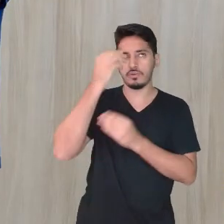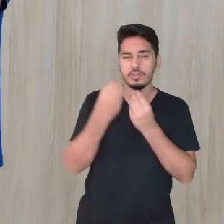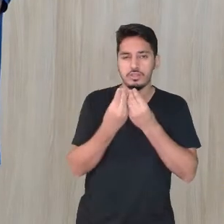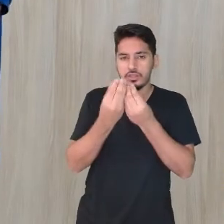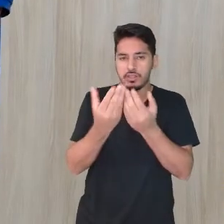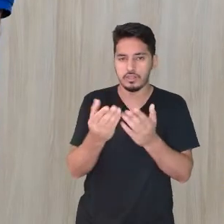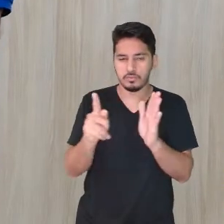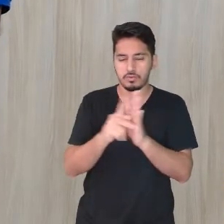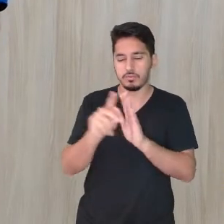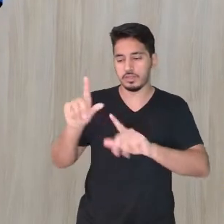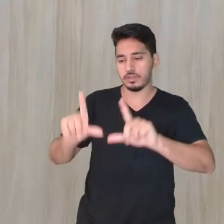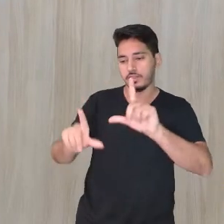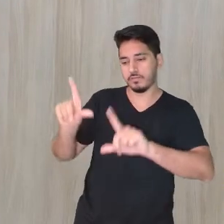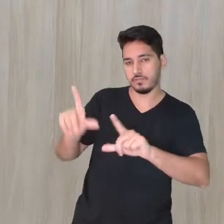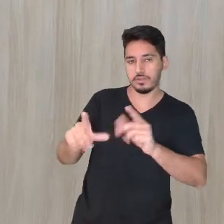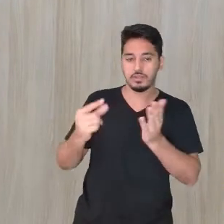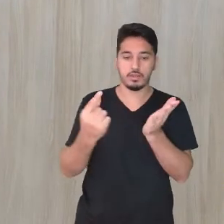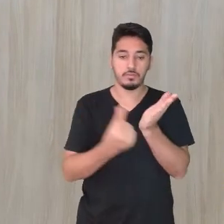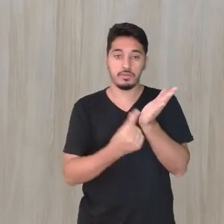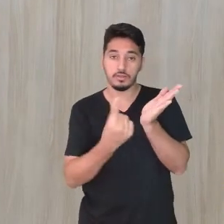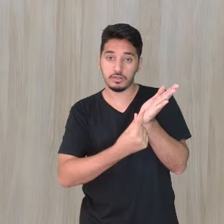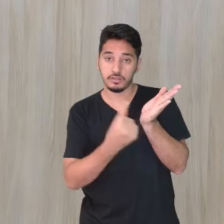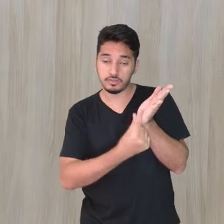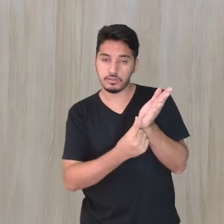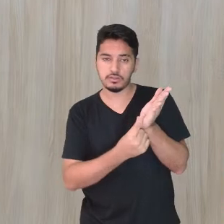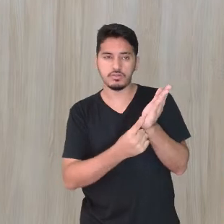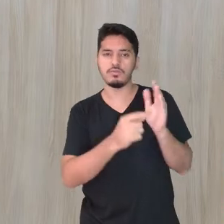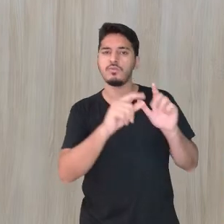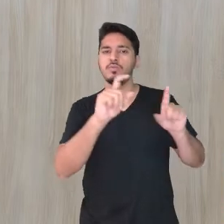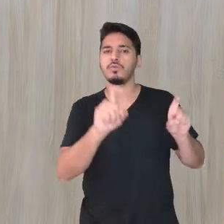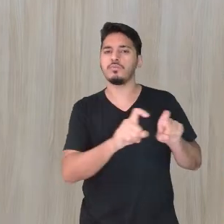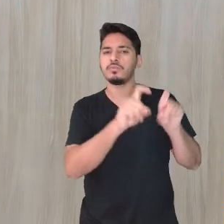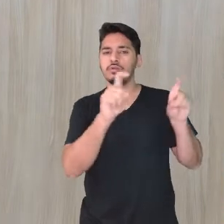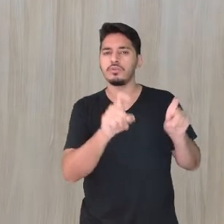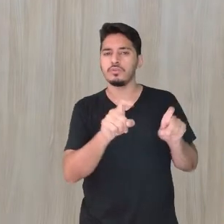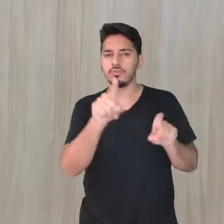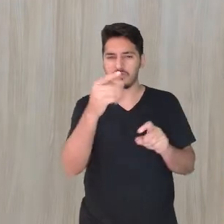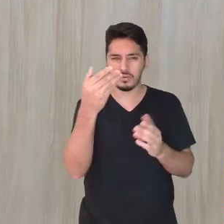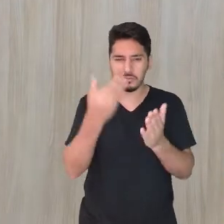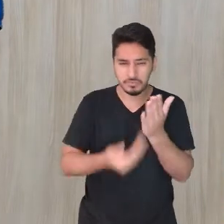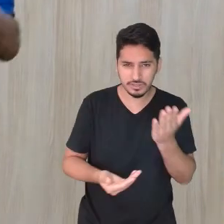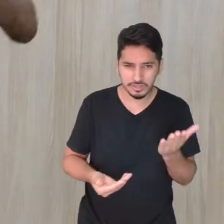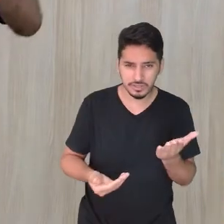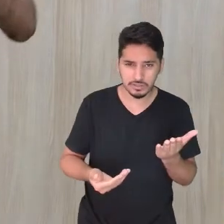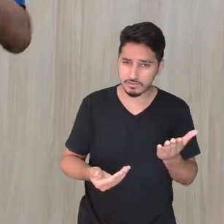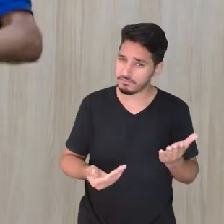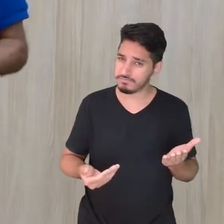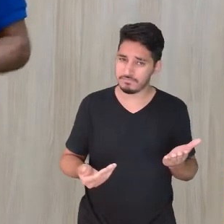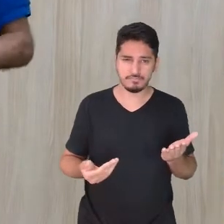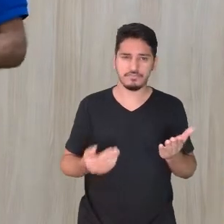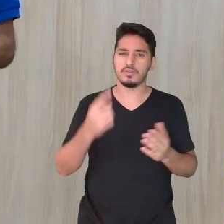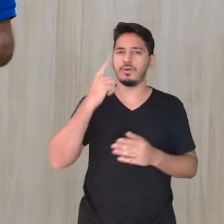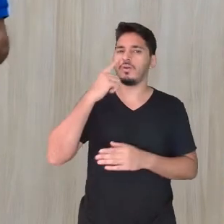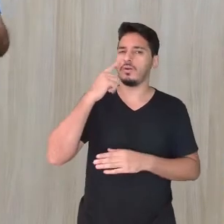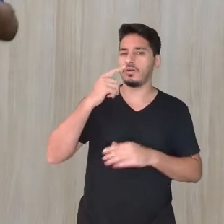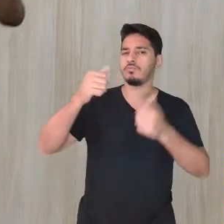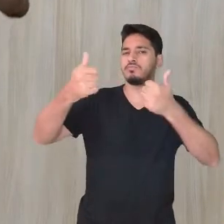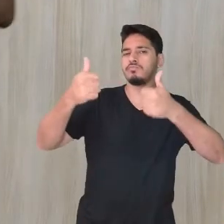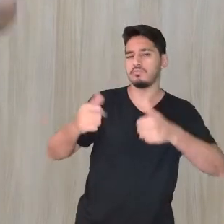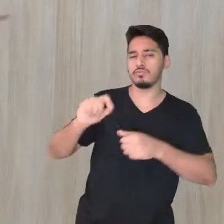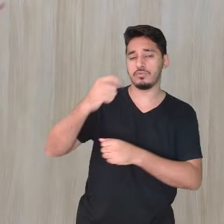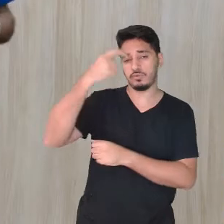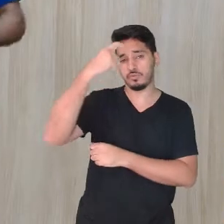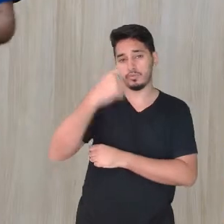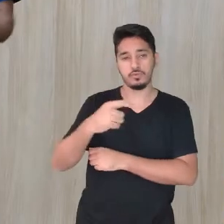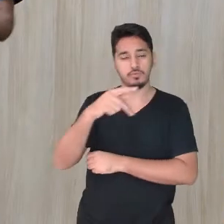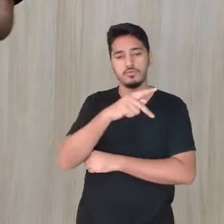pela TV, pelo aplicativo, pelo computador, e você vai perder tempo, analisa a aula de Ricardinho, conjunto com o